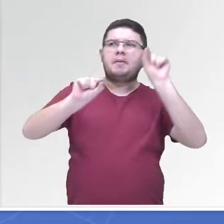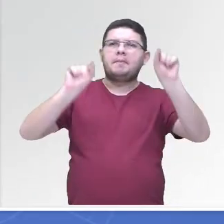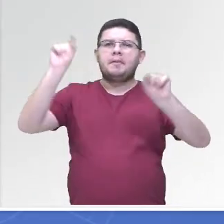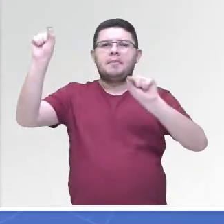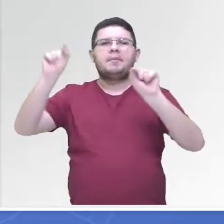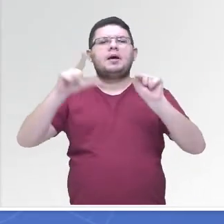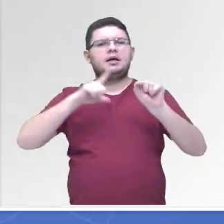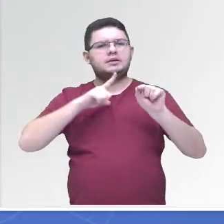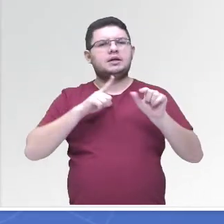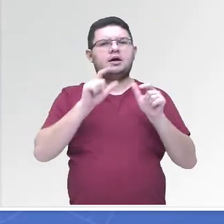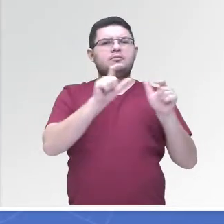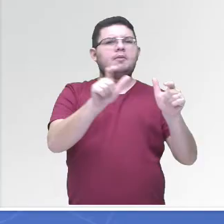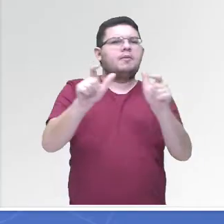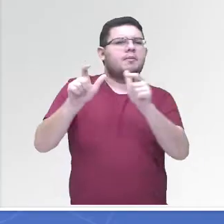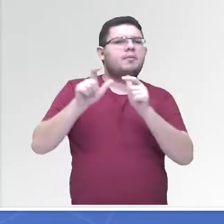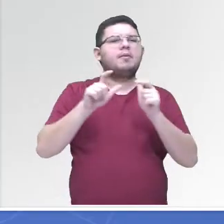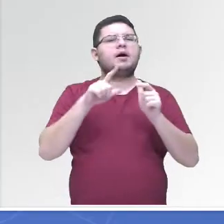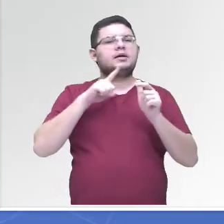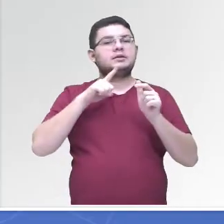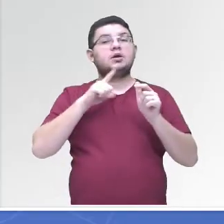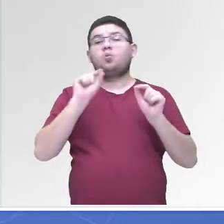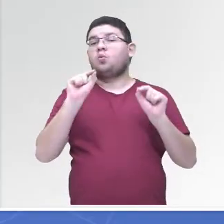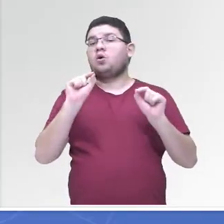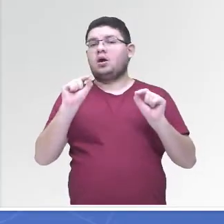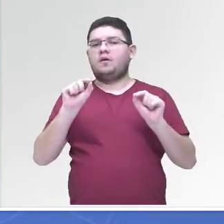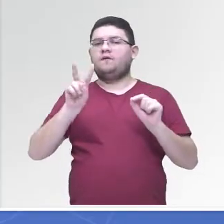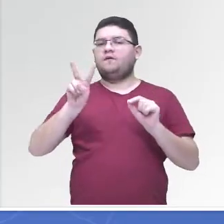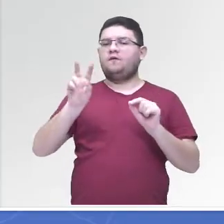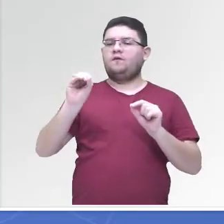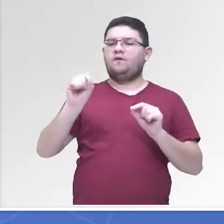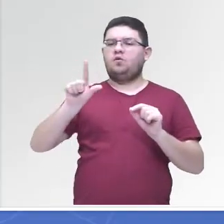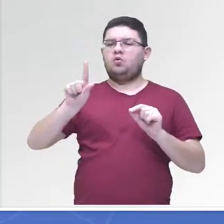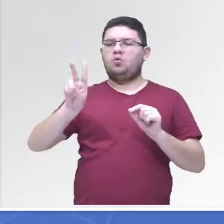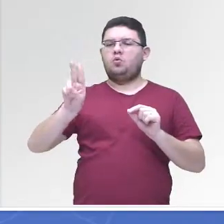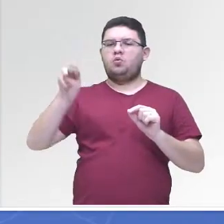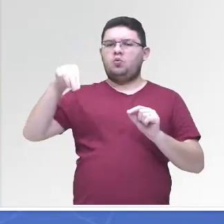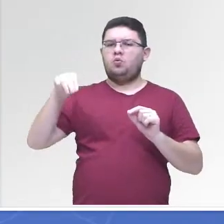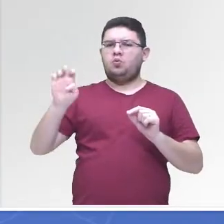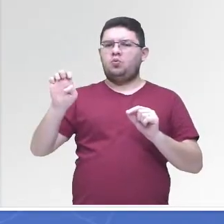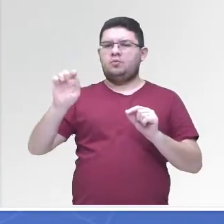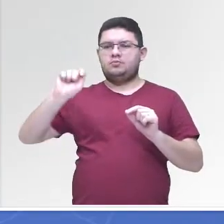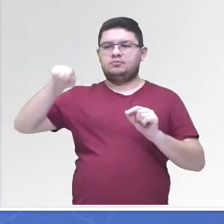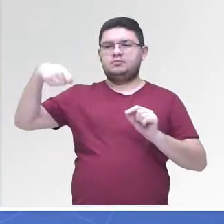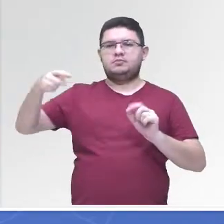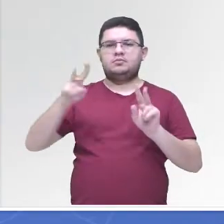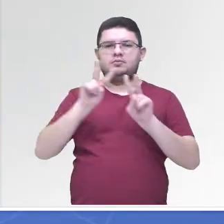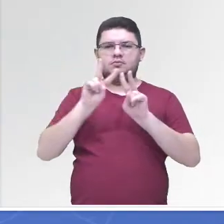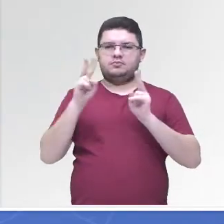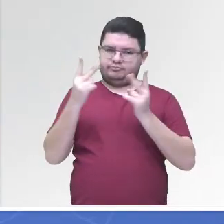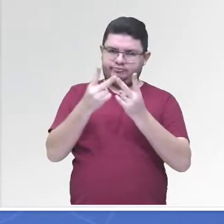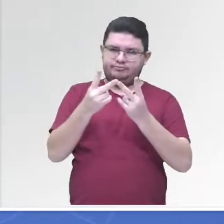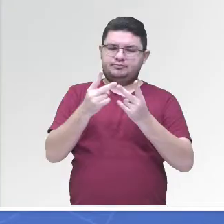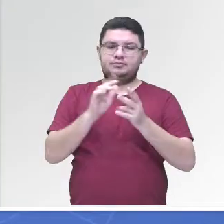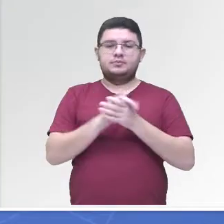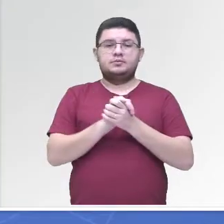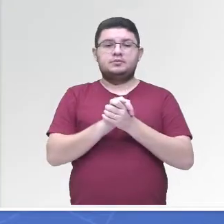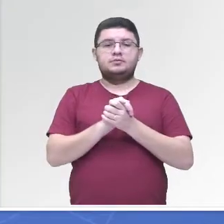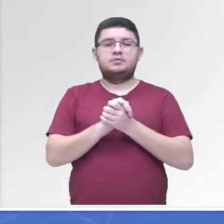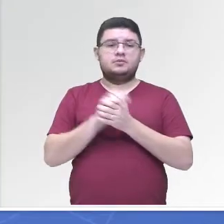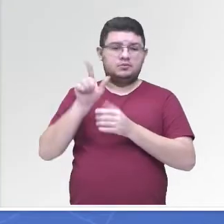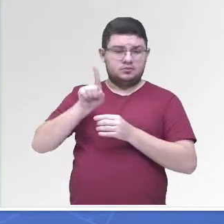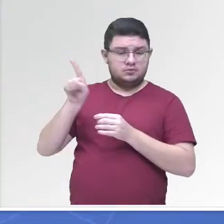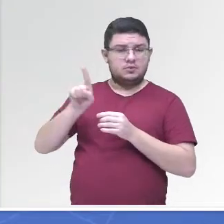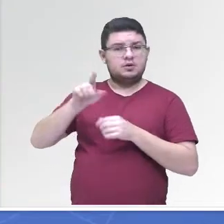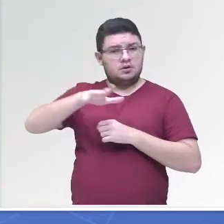considera que tem um certo volume, né? E também tem aqui no espaço, que ocupa esse lugar no